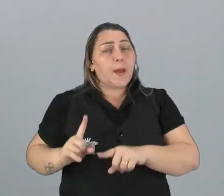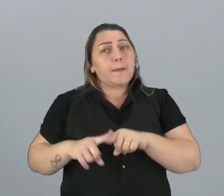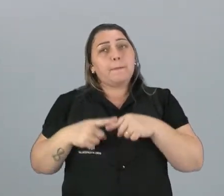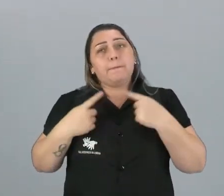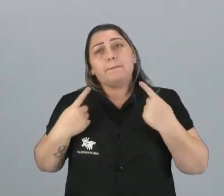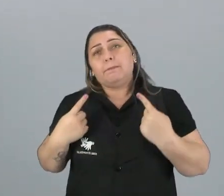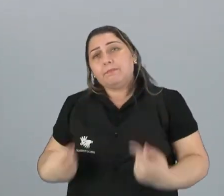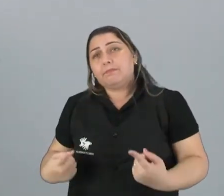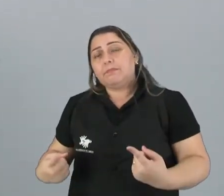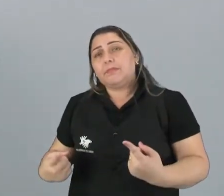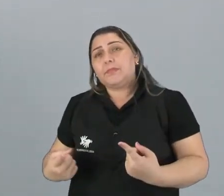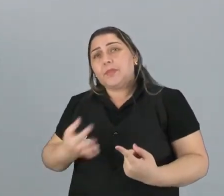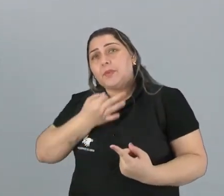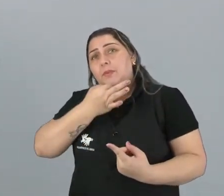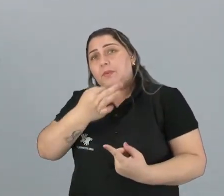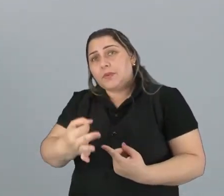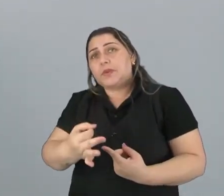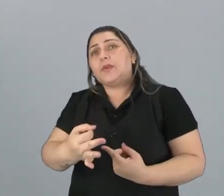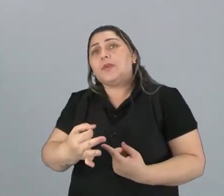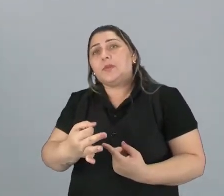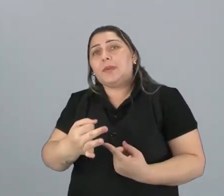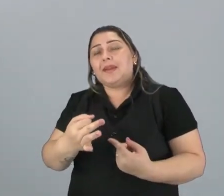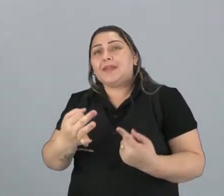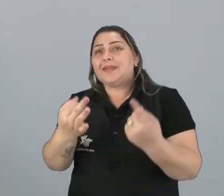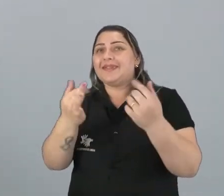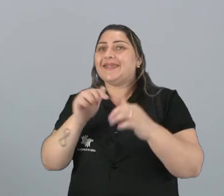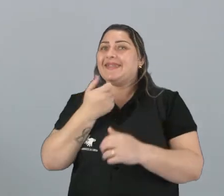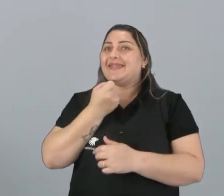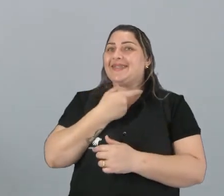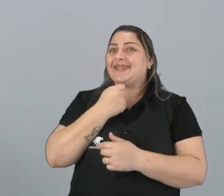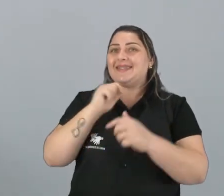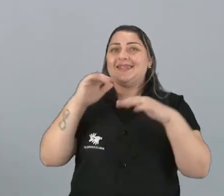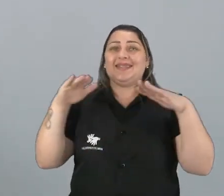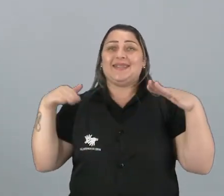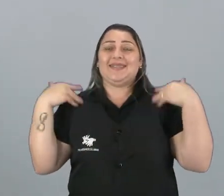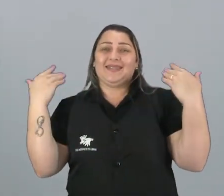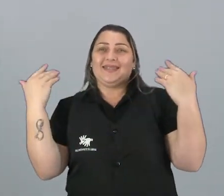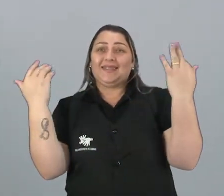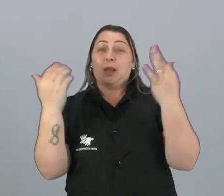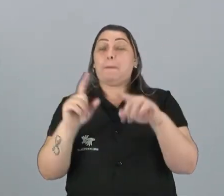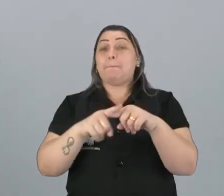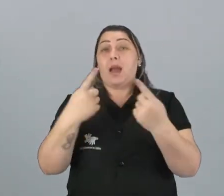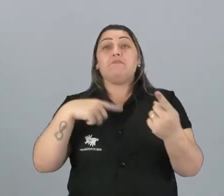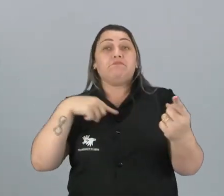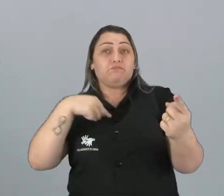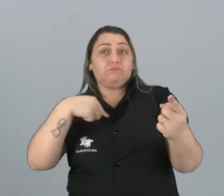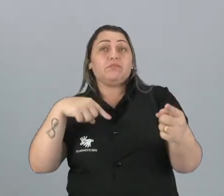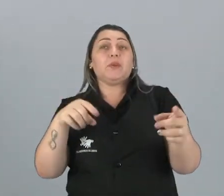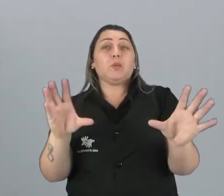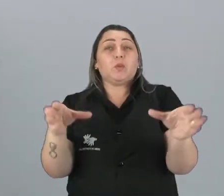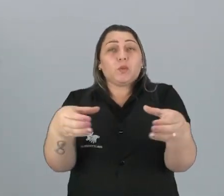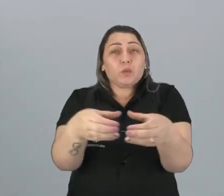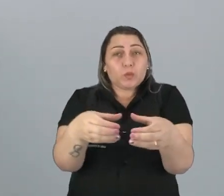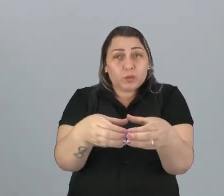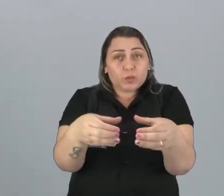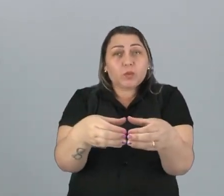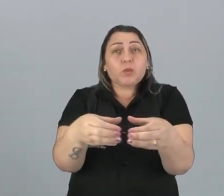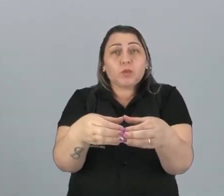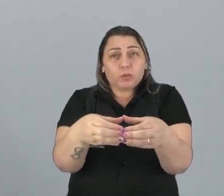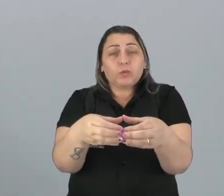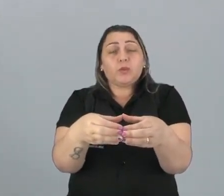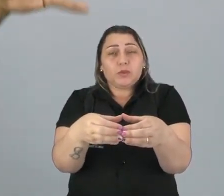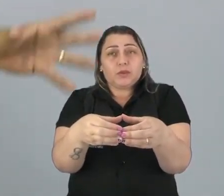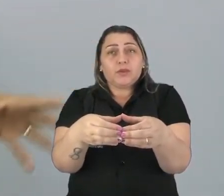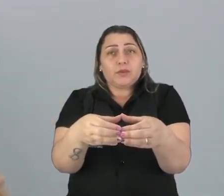do ponto de vista do entretenimento, para se divertir. Mas existe uma rede intrínseca, mais complexa,